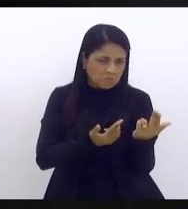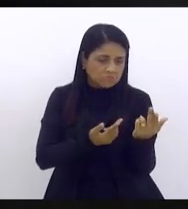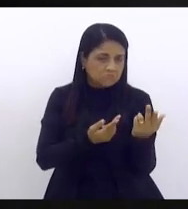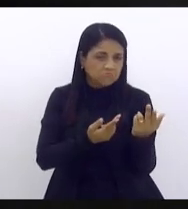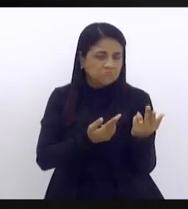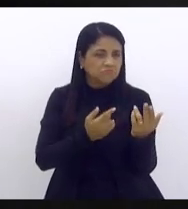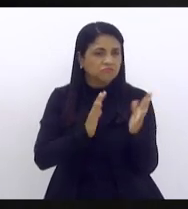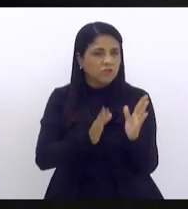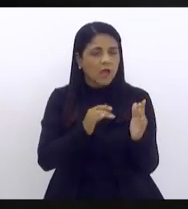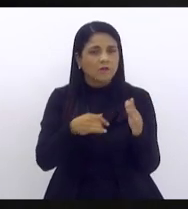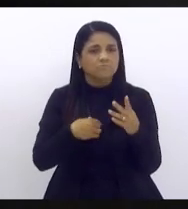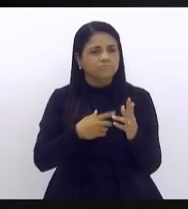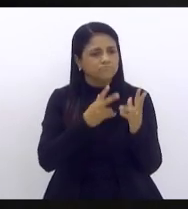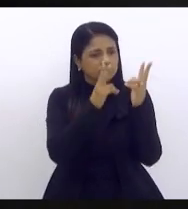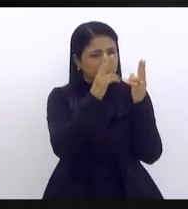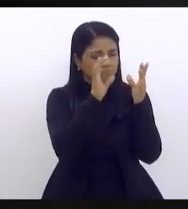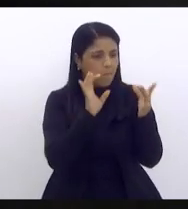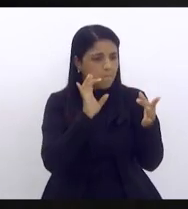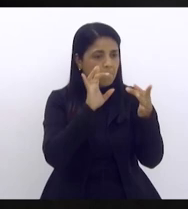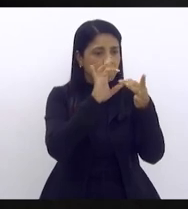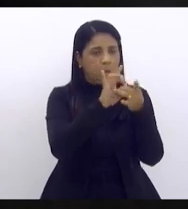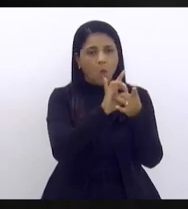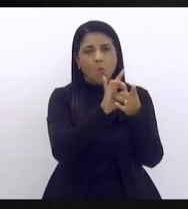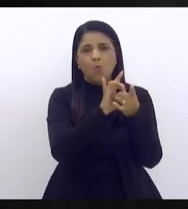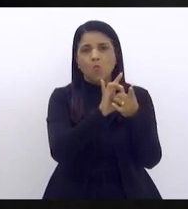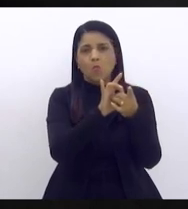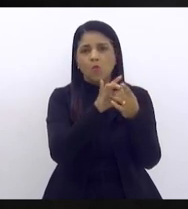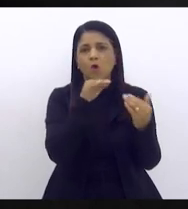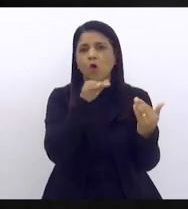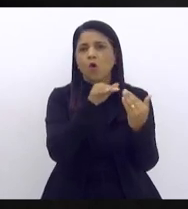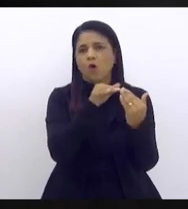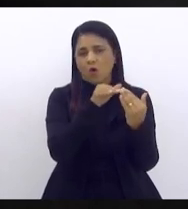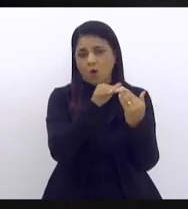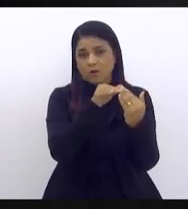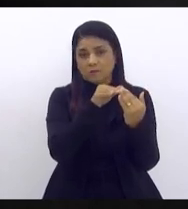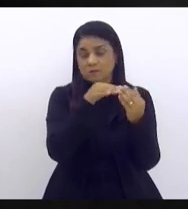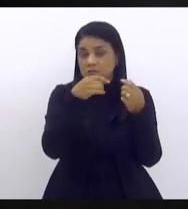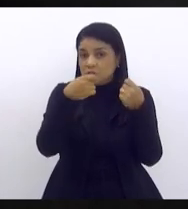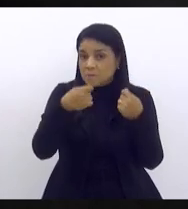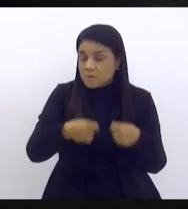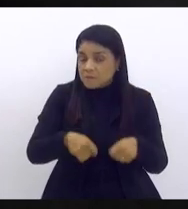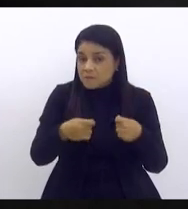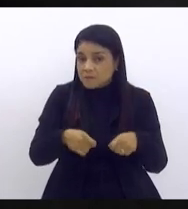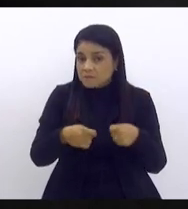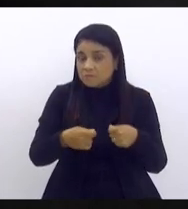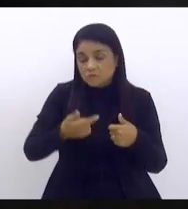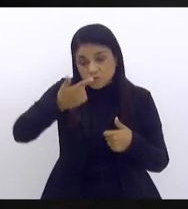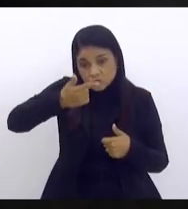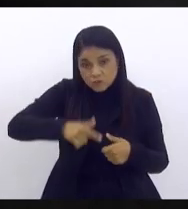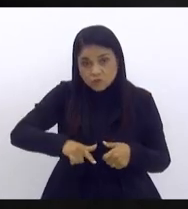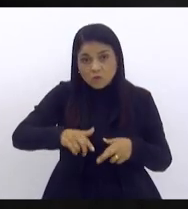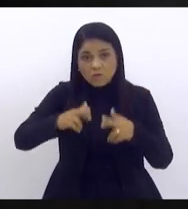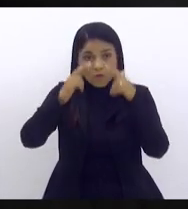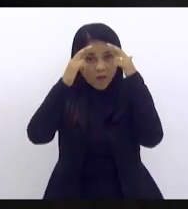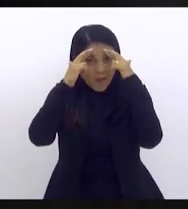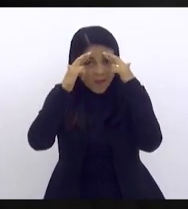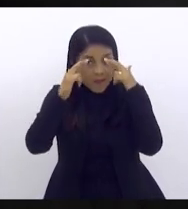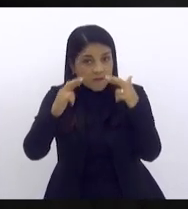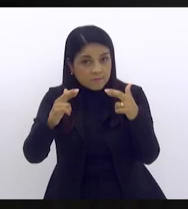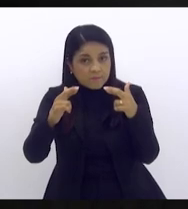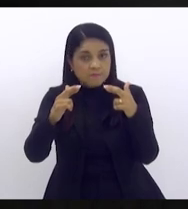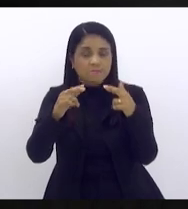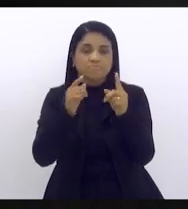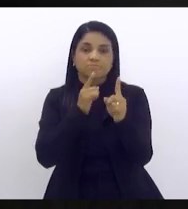tem uma identidade. A gente precisa voltar a respeitar e dialogar com quem